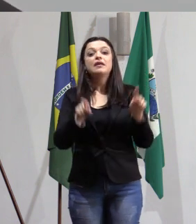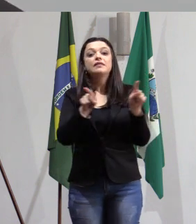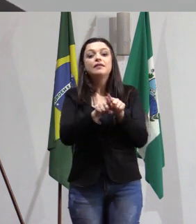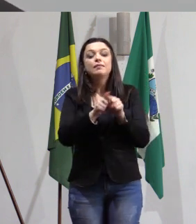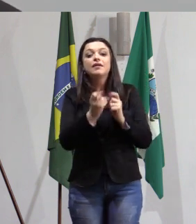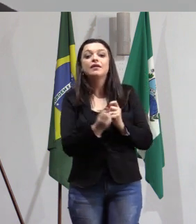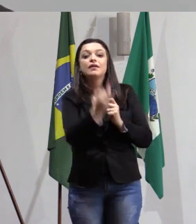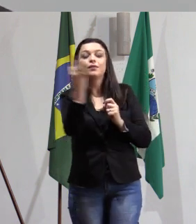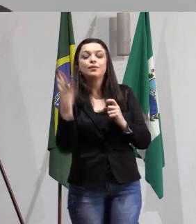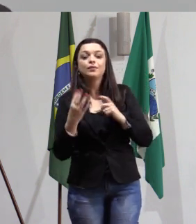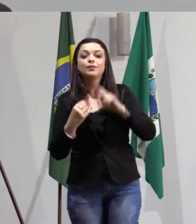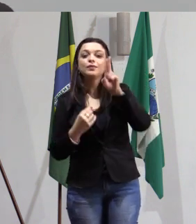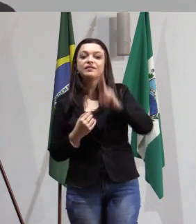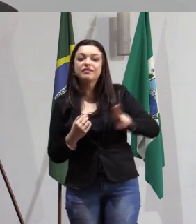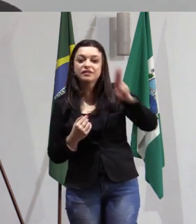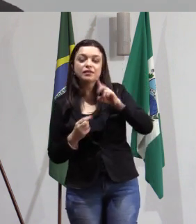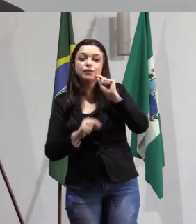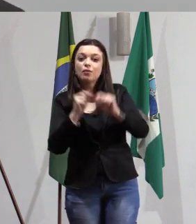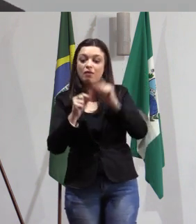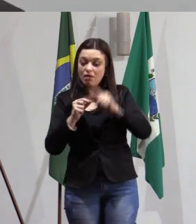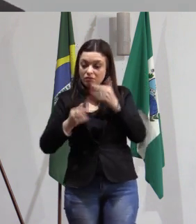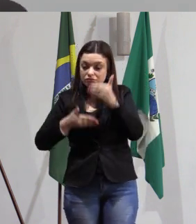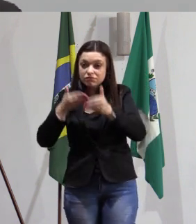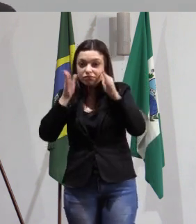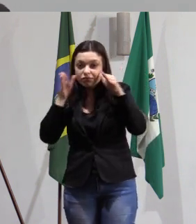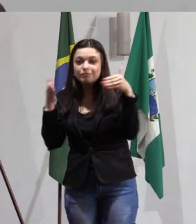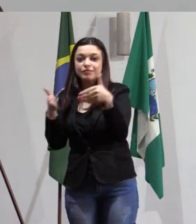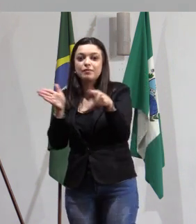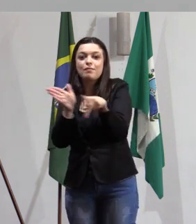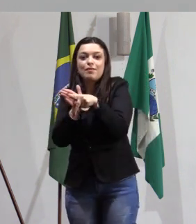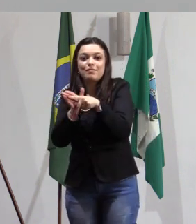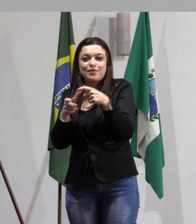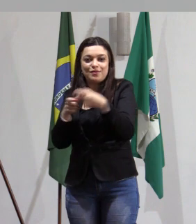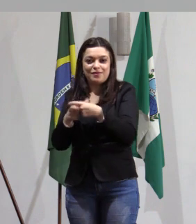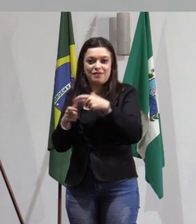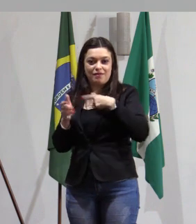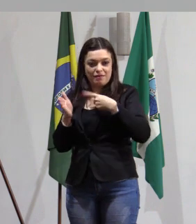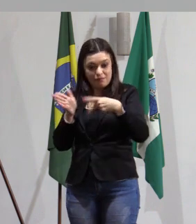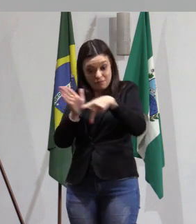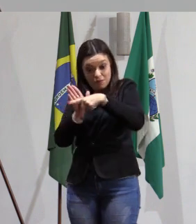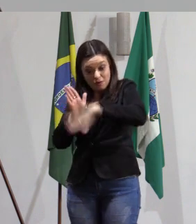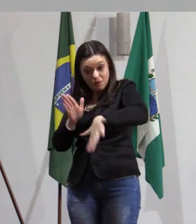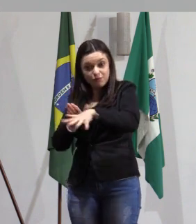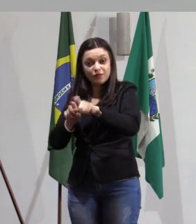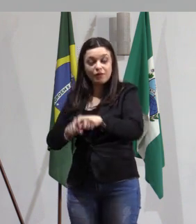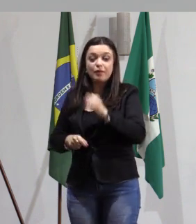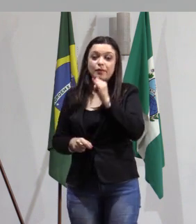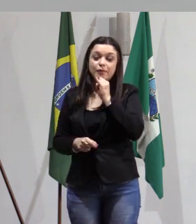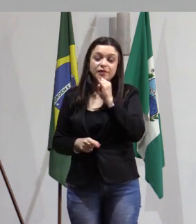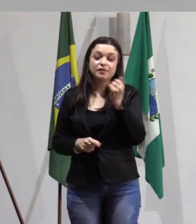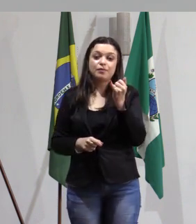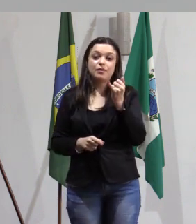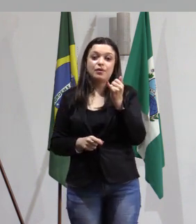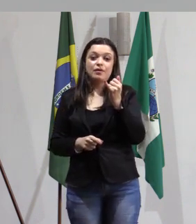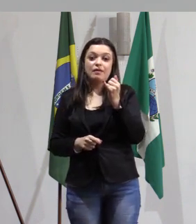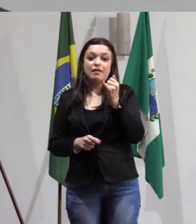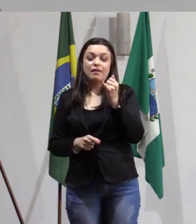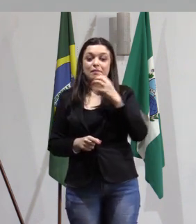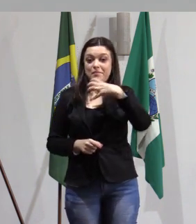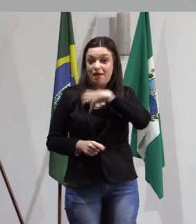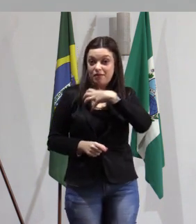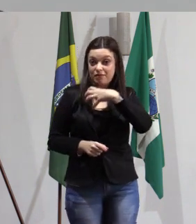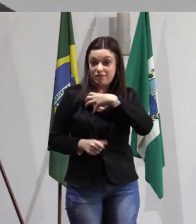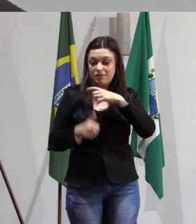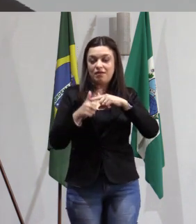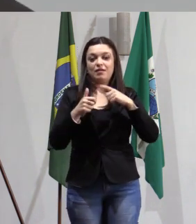muito ligadas à ideia do desenvolvimento regional, que foram criadas para interiorizar. Universidade do Oeste da Bahia, Universidade do